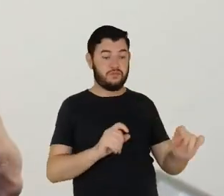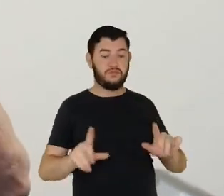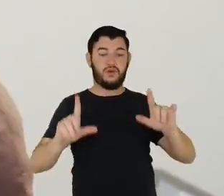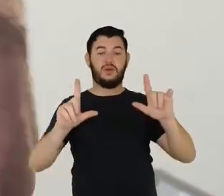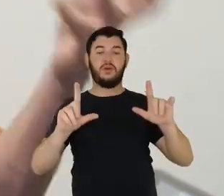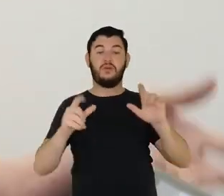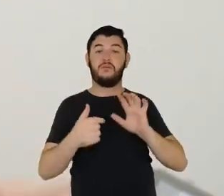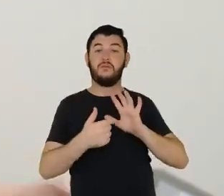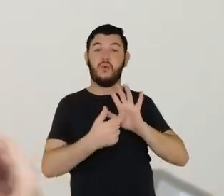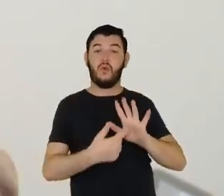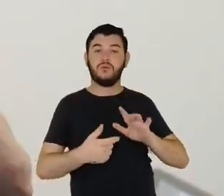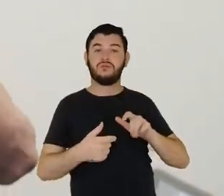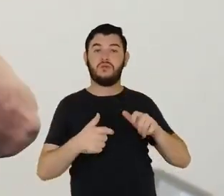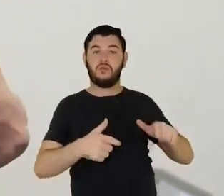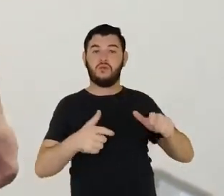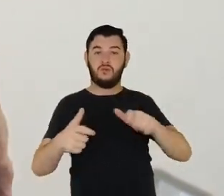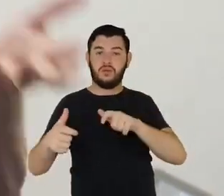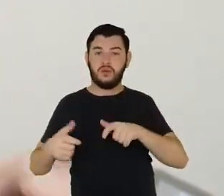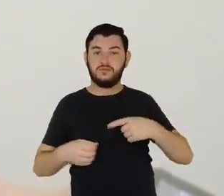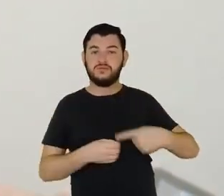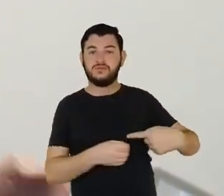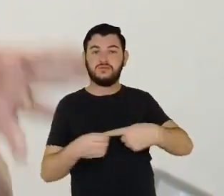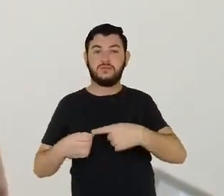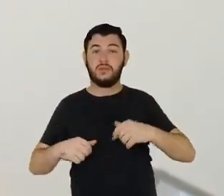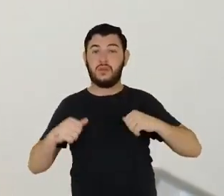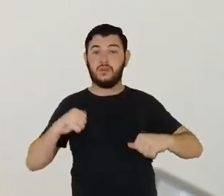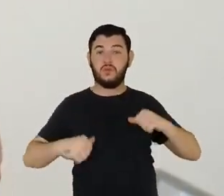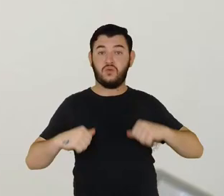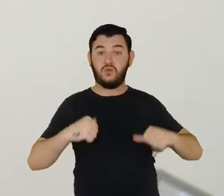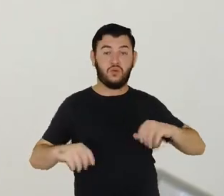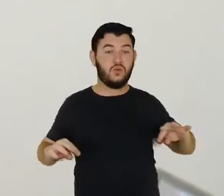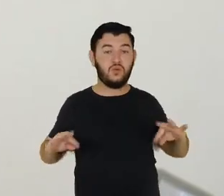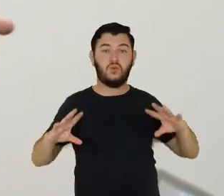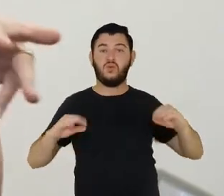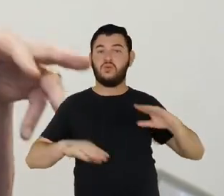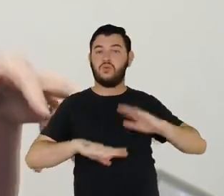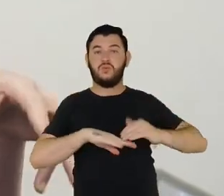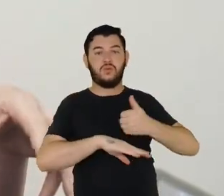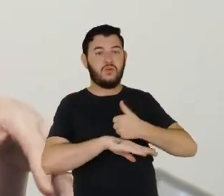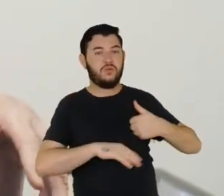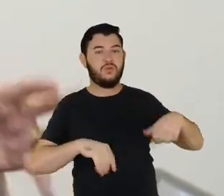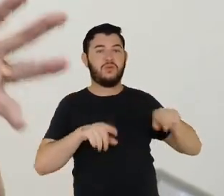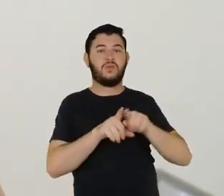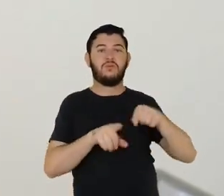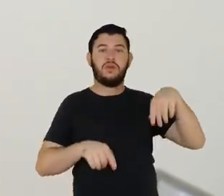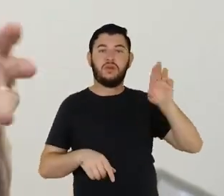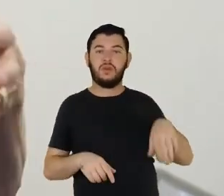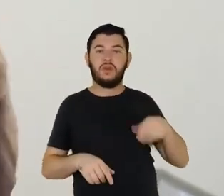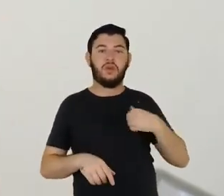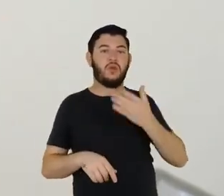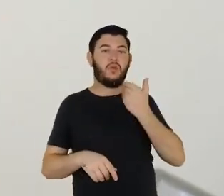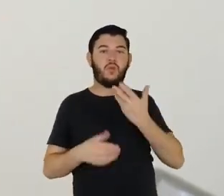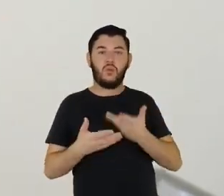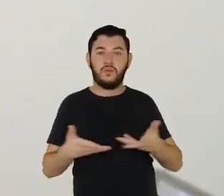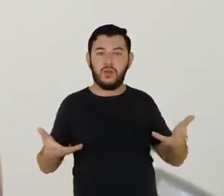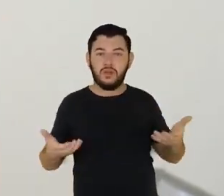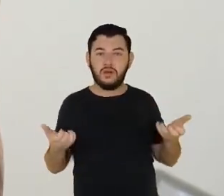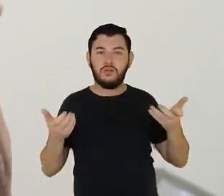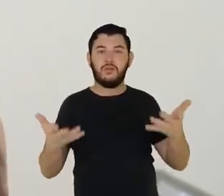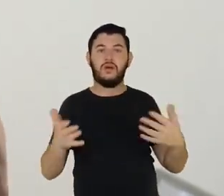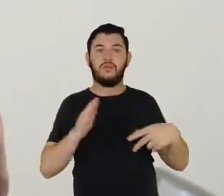os possíveis carpinteiros, quem pode fornecer comida, só comida de agricultura familiar. A gente tem